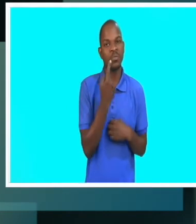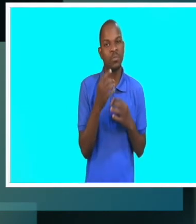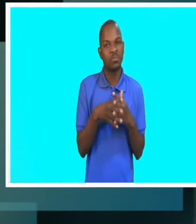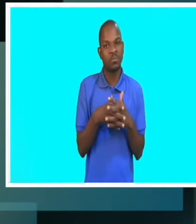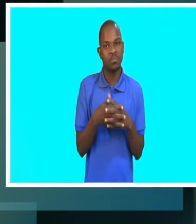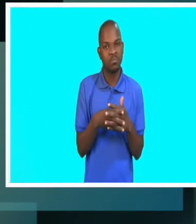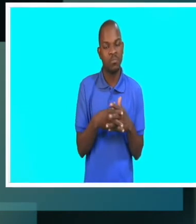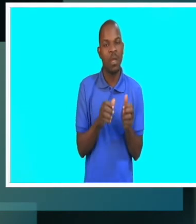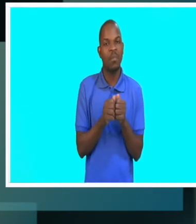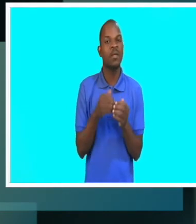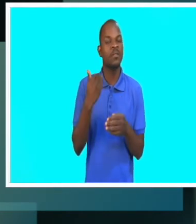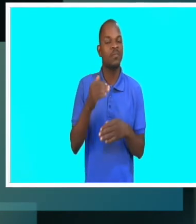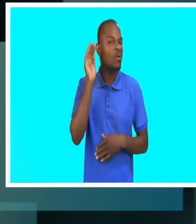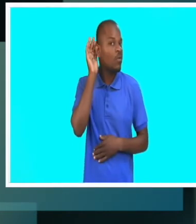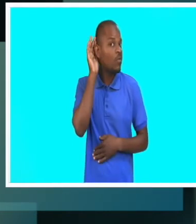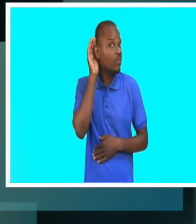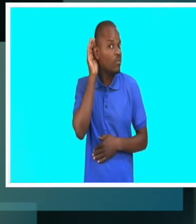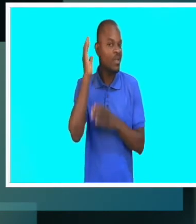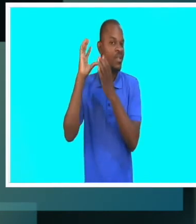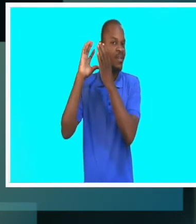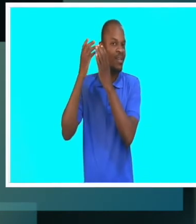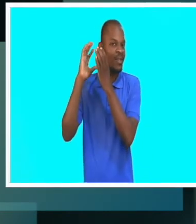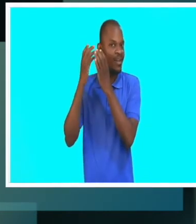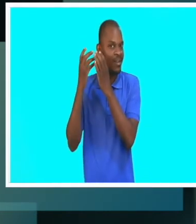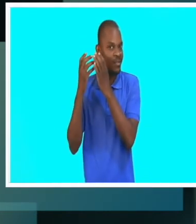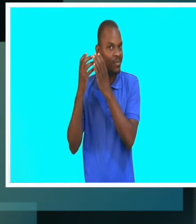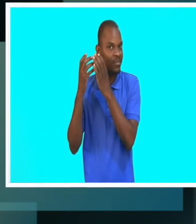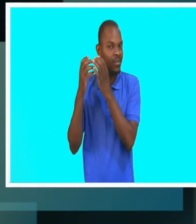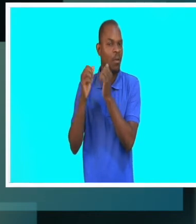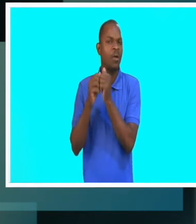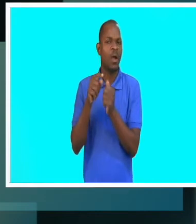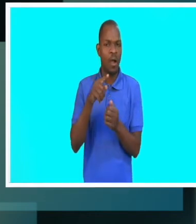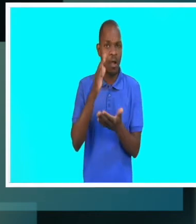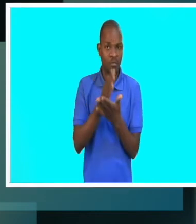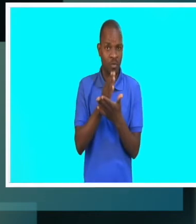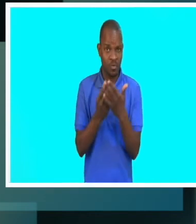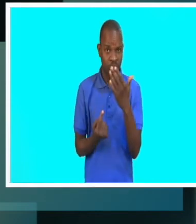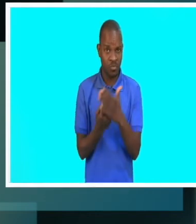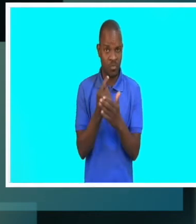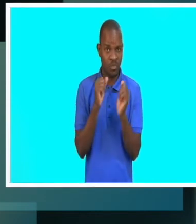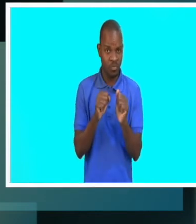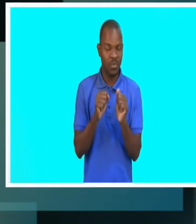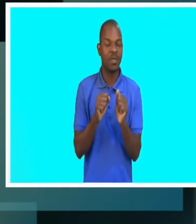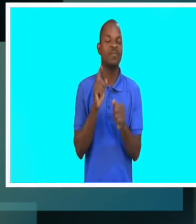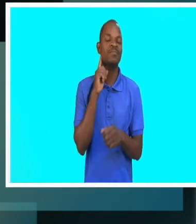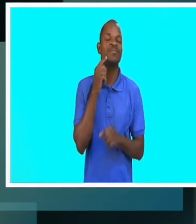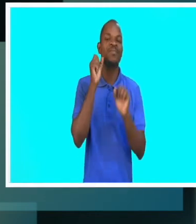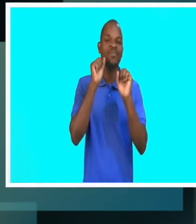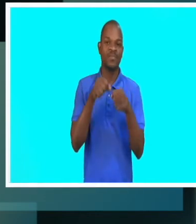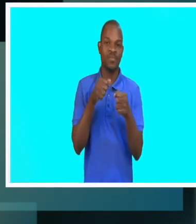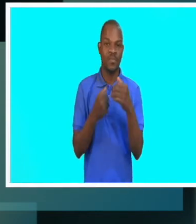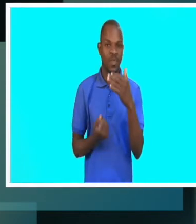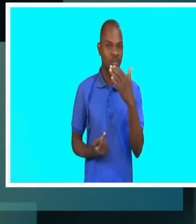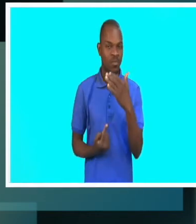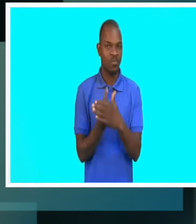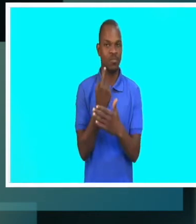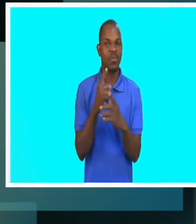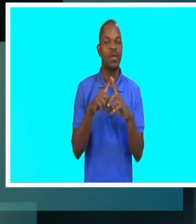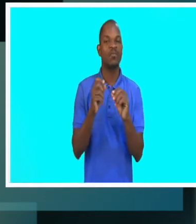era muito acanhada, eu ficava sempre escondida. Sempre estava com a rádio, a escutar a rádio. Então, esse bichinho nasceu aí.